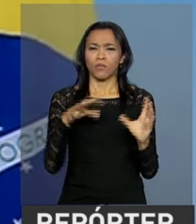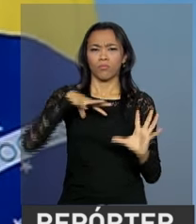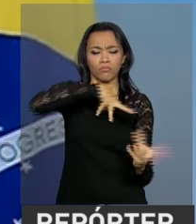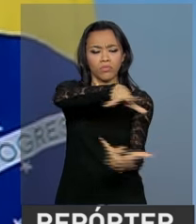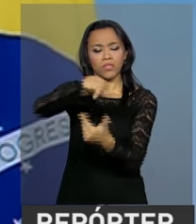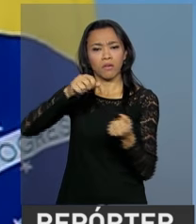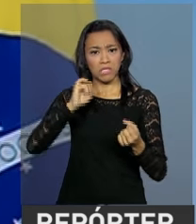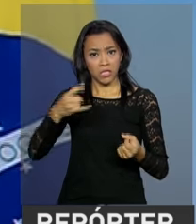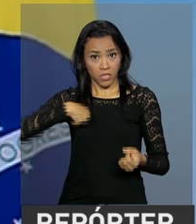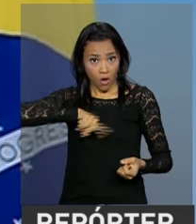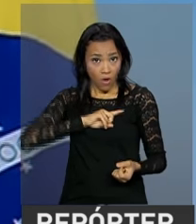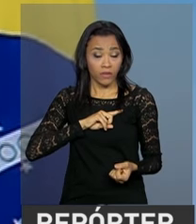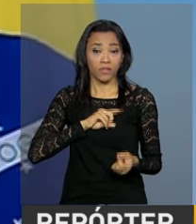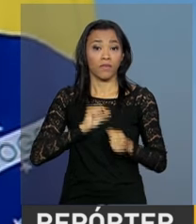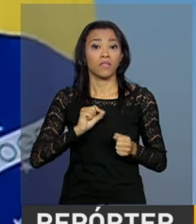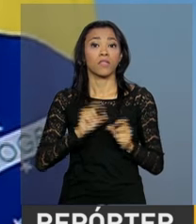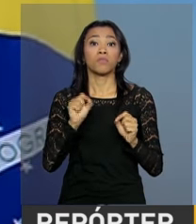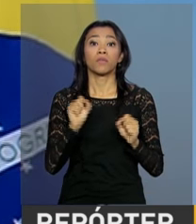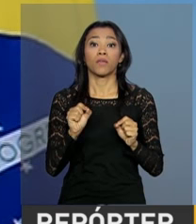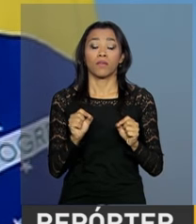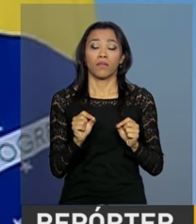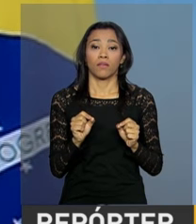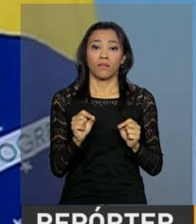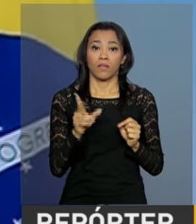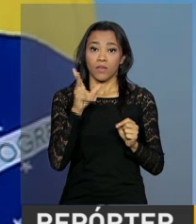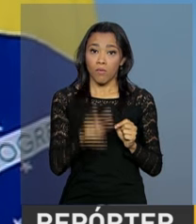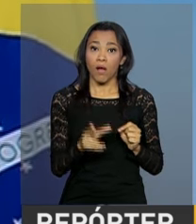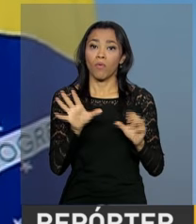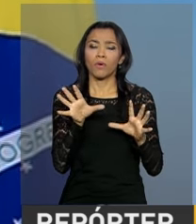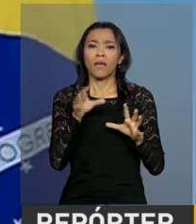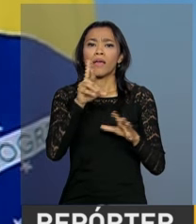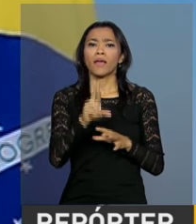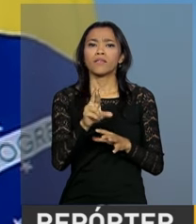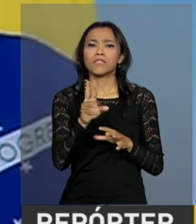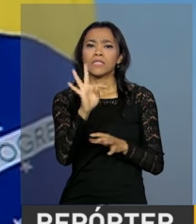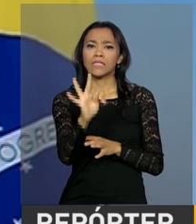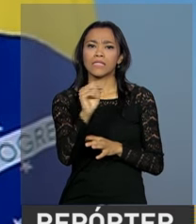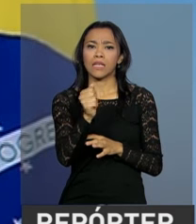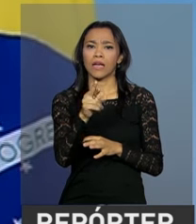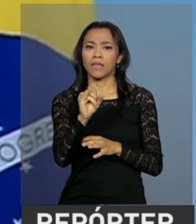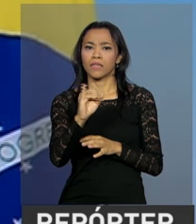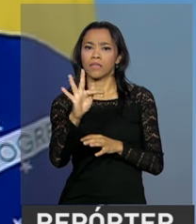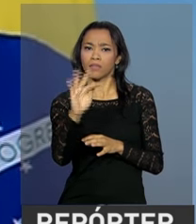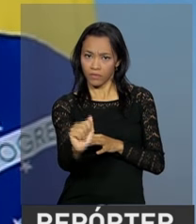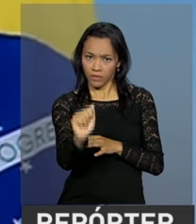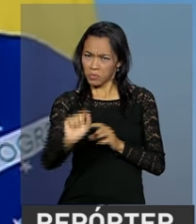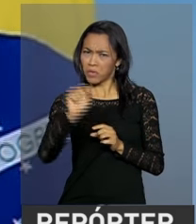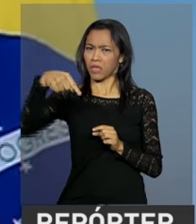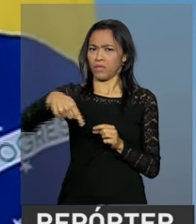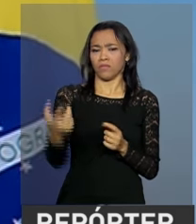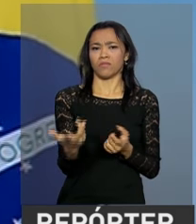fazemos aquilo que é chamado de escalada tributária, escalada tarifária. Basicamente, o que é